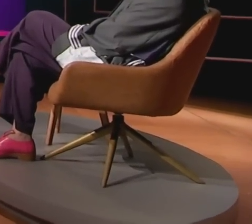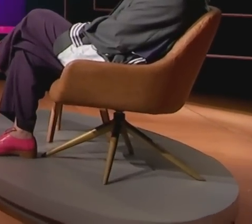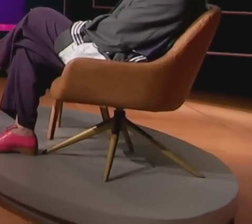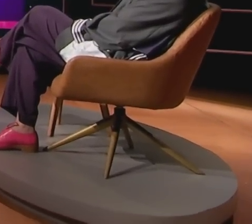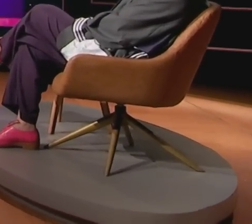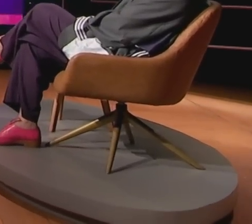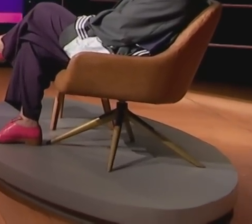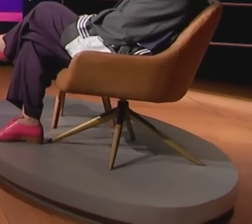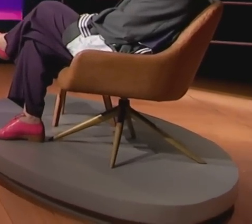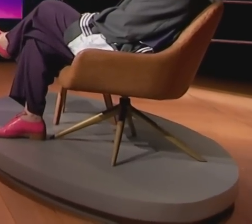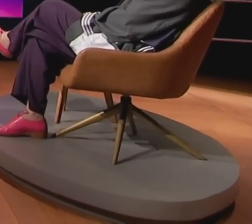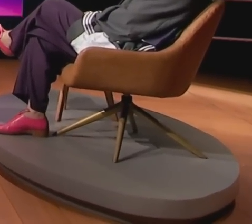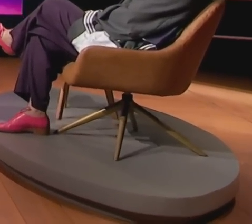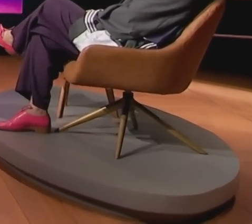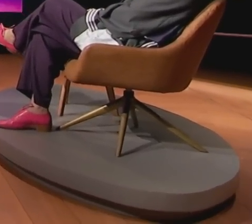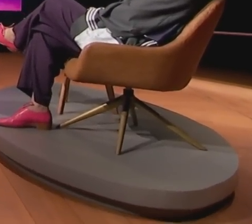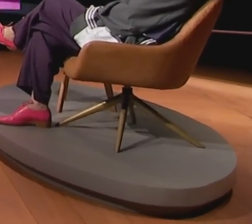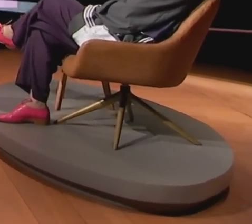gritando al Senhor.